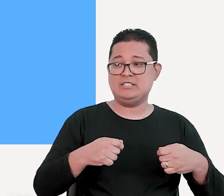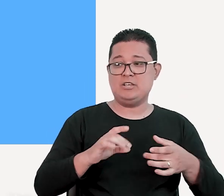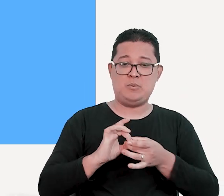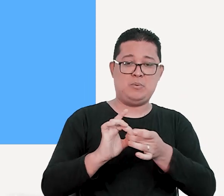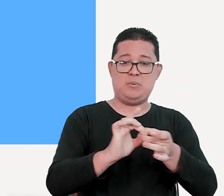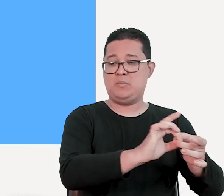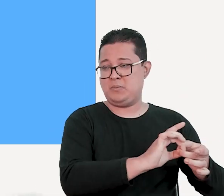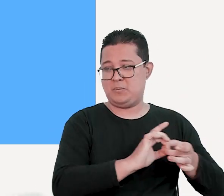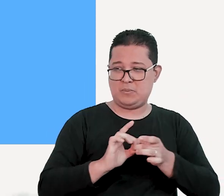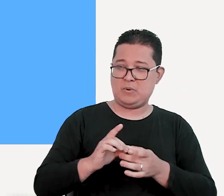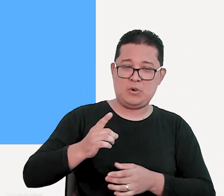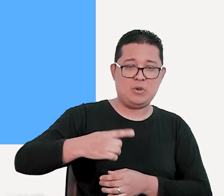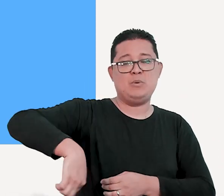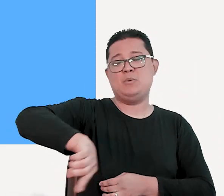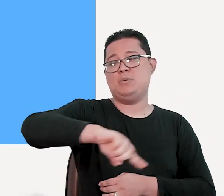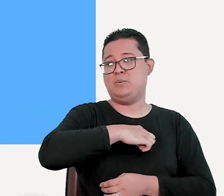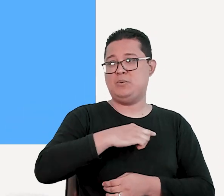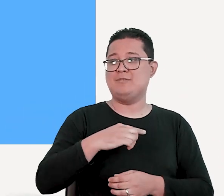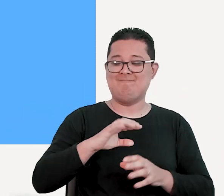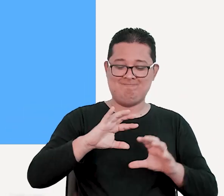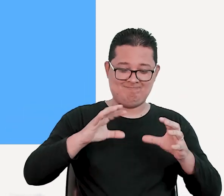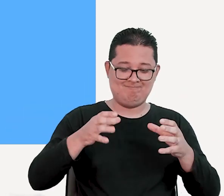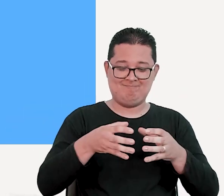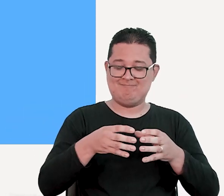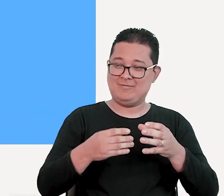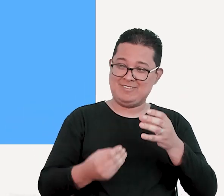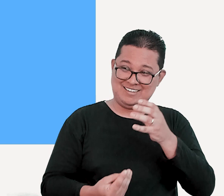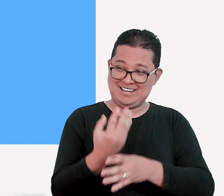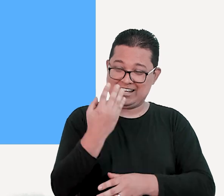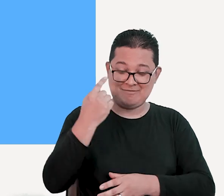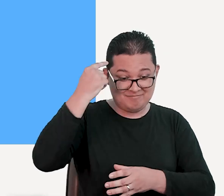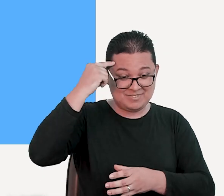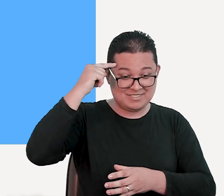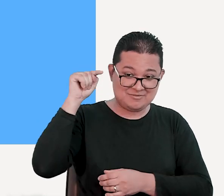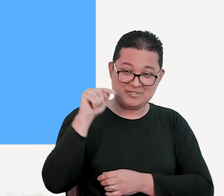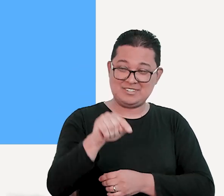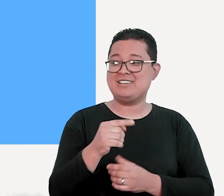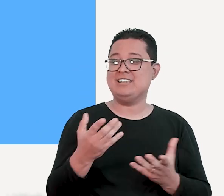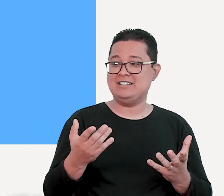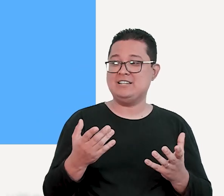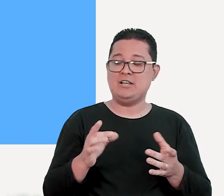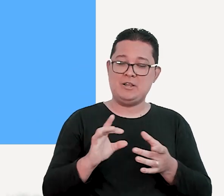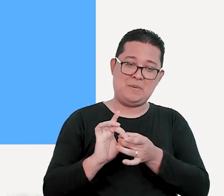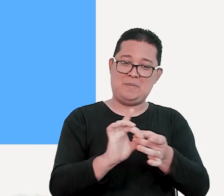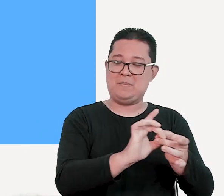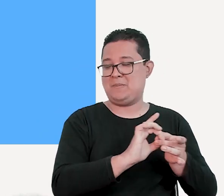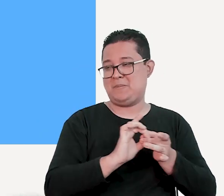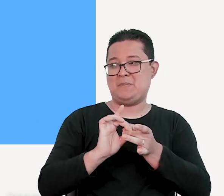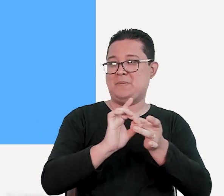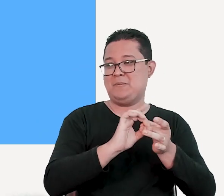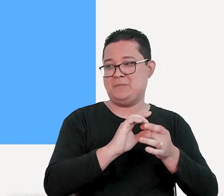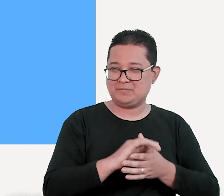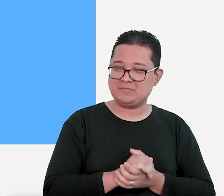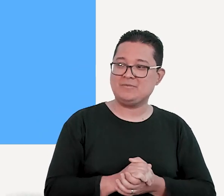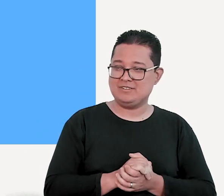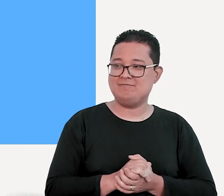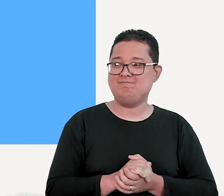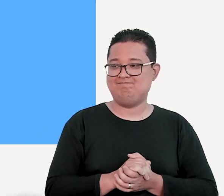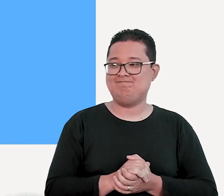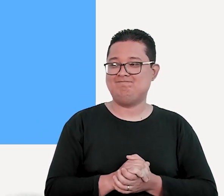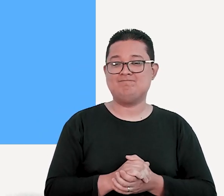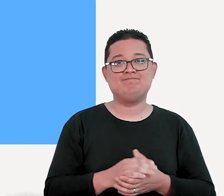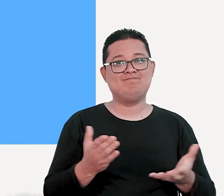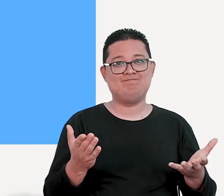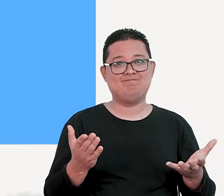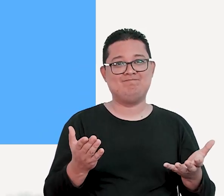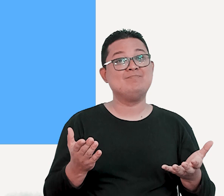apoio. Então, o clube ele foi criado exatamente pensando nisso, né, em ser essa rede de apoio. E